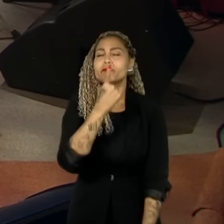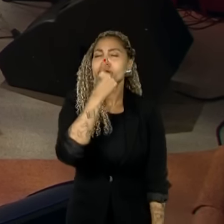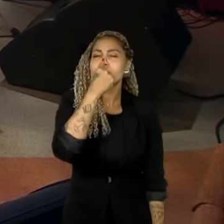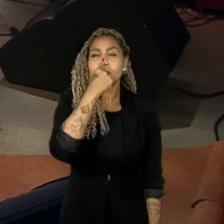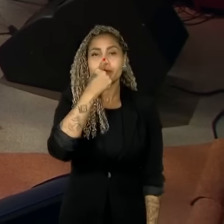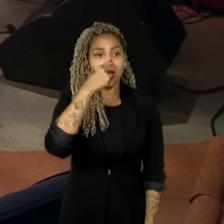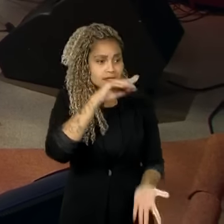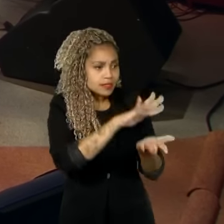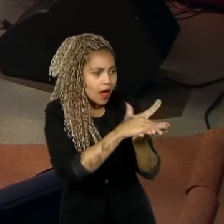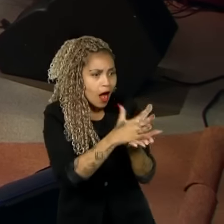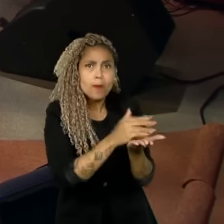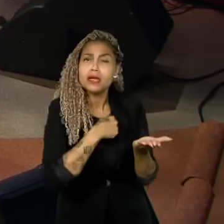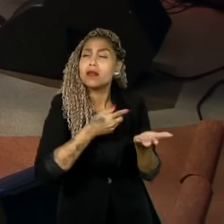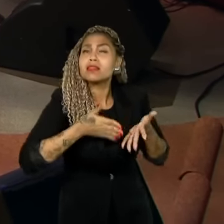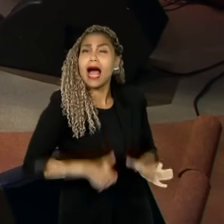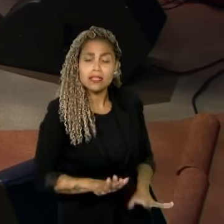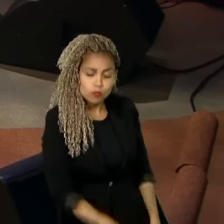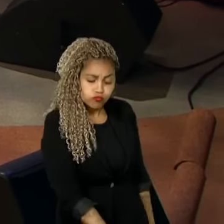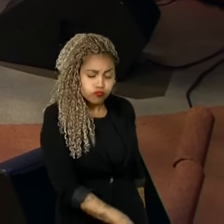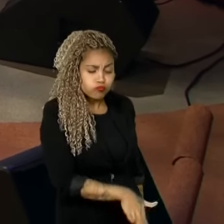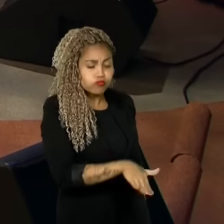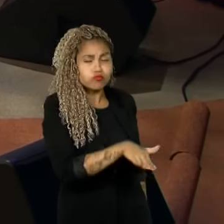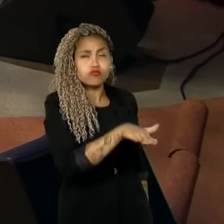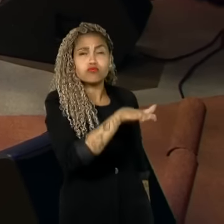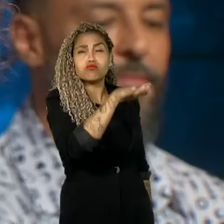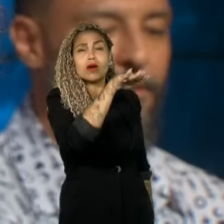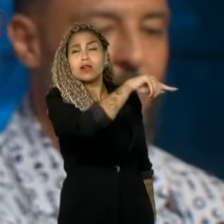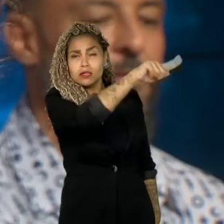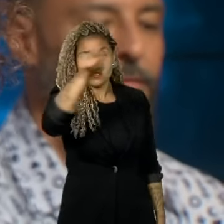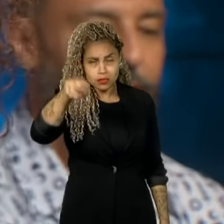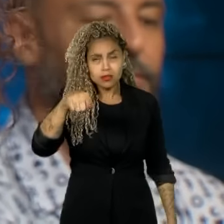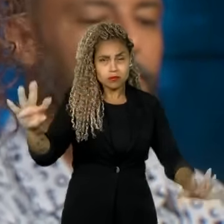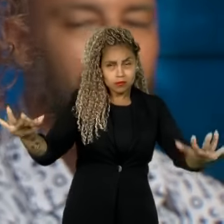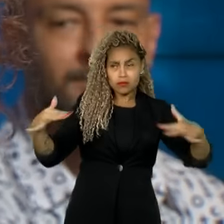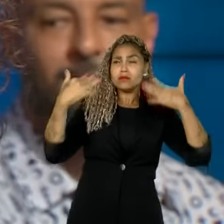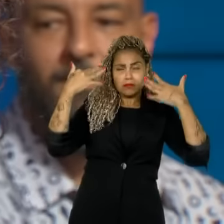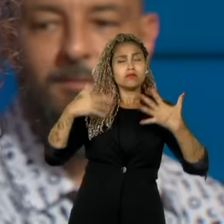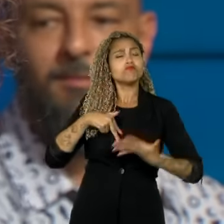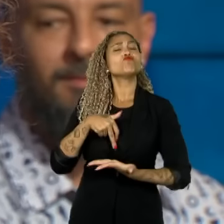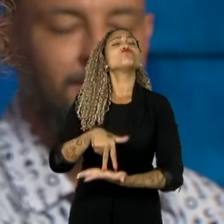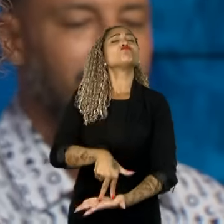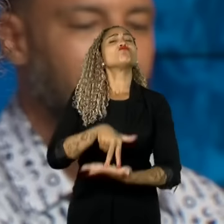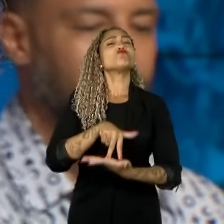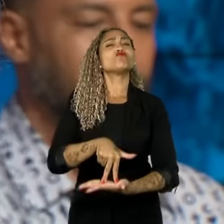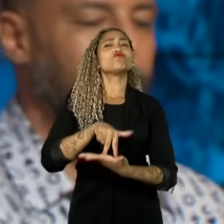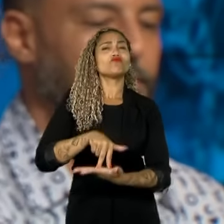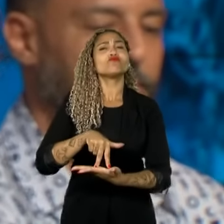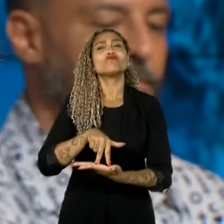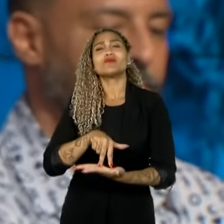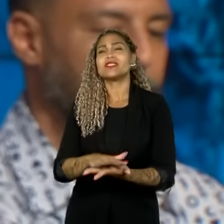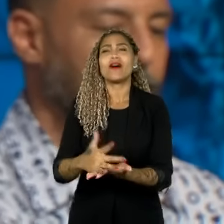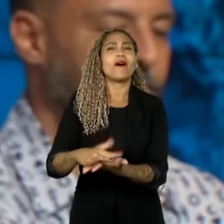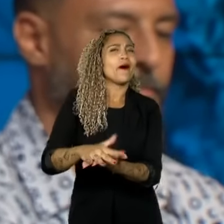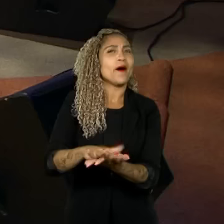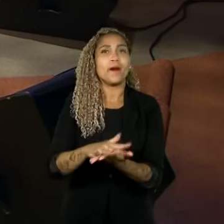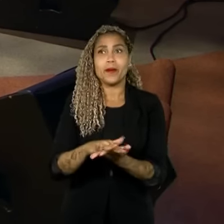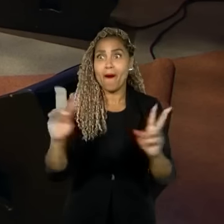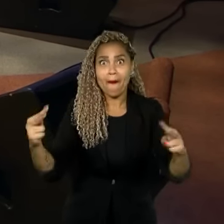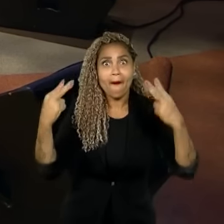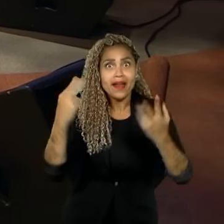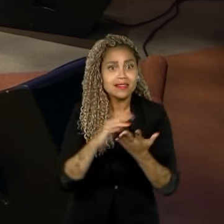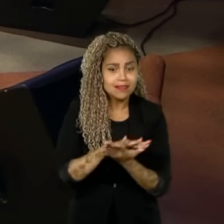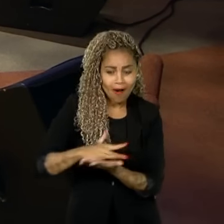eu nasci, me criei, me converti, ninguém vai tomar a minha bandeira. Bole no samba que eu